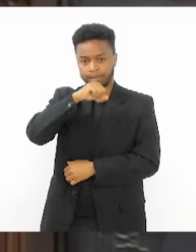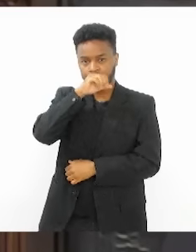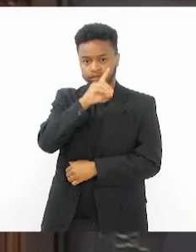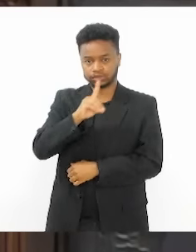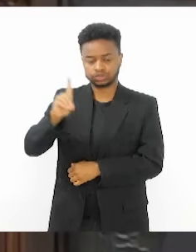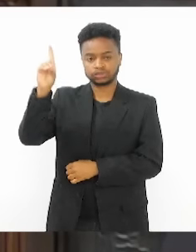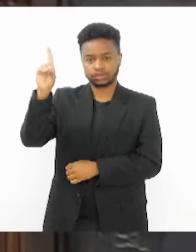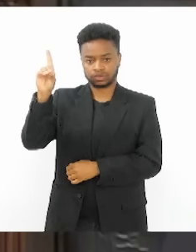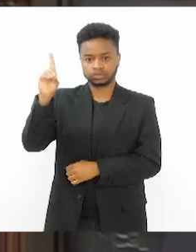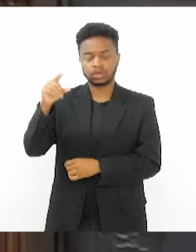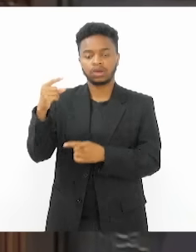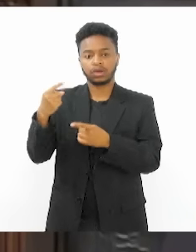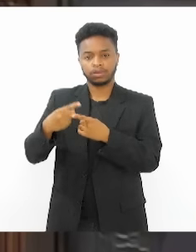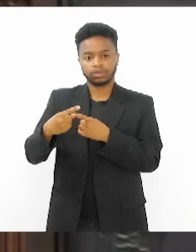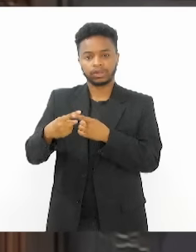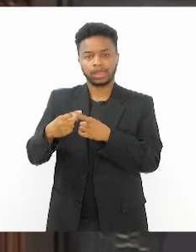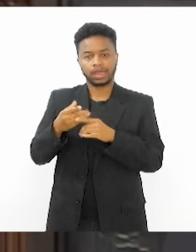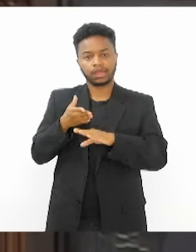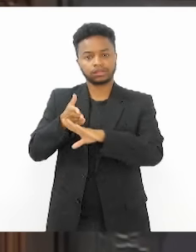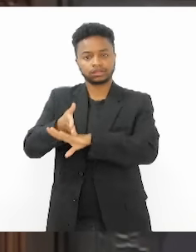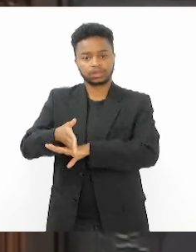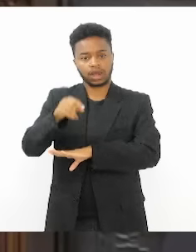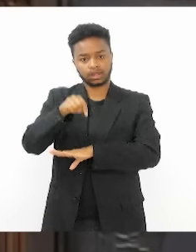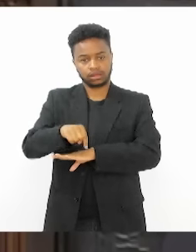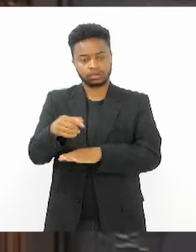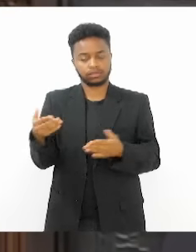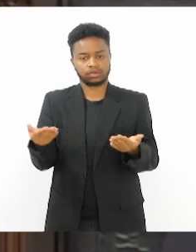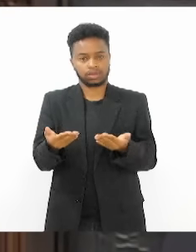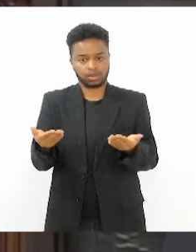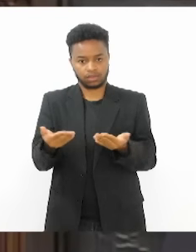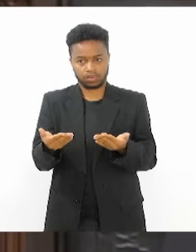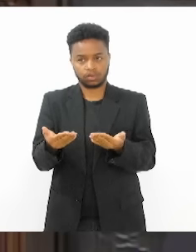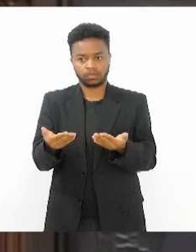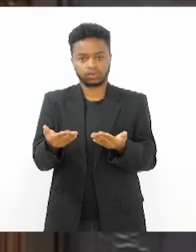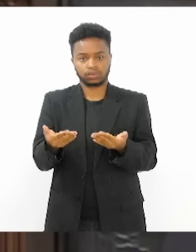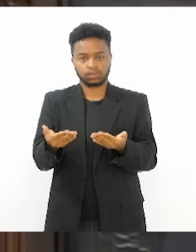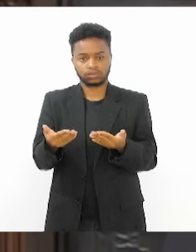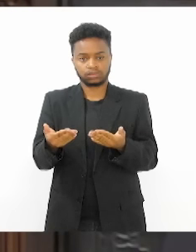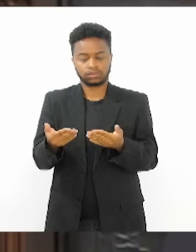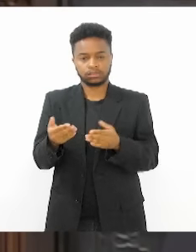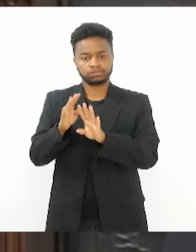que entrará solenemente agora pelo cortejo